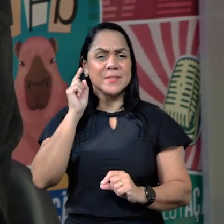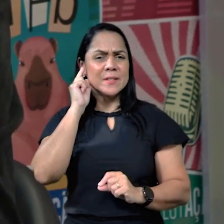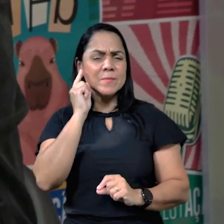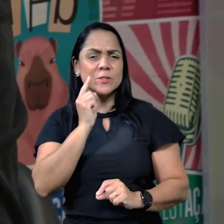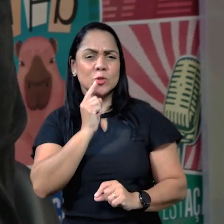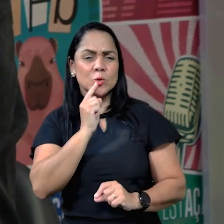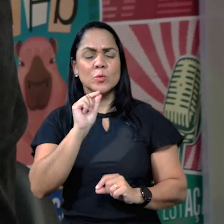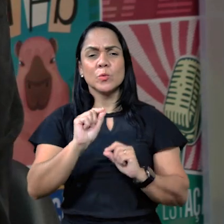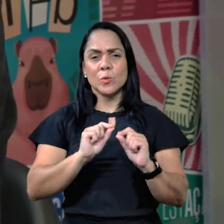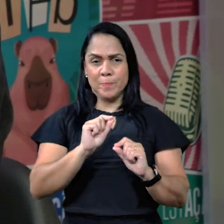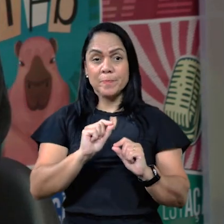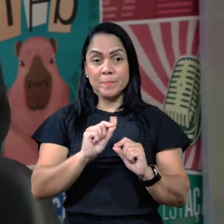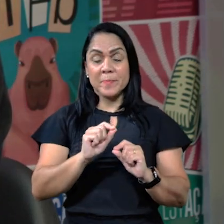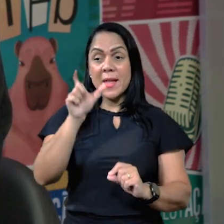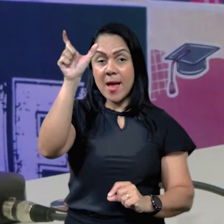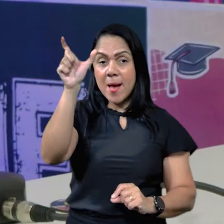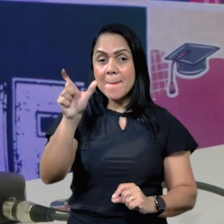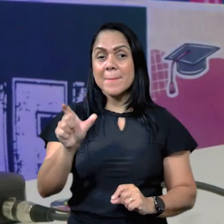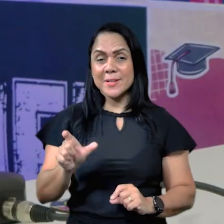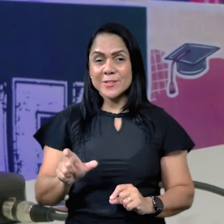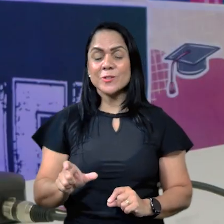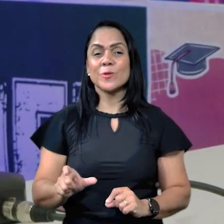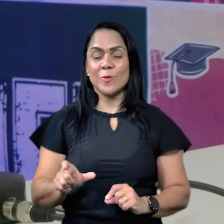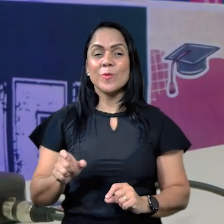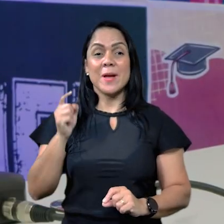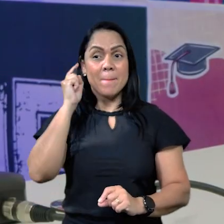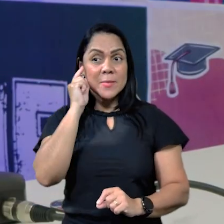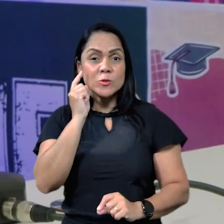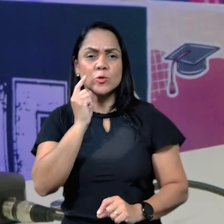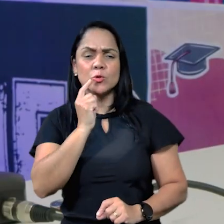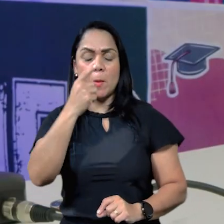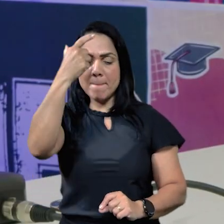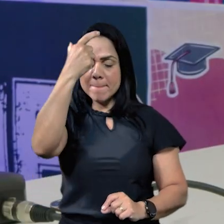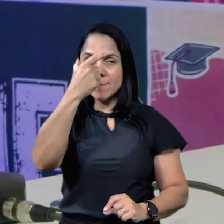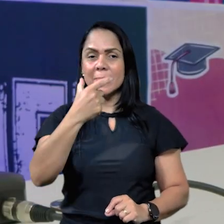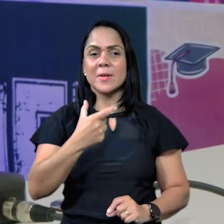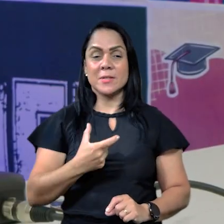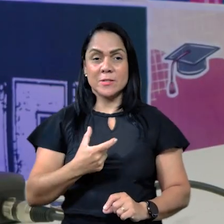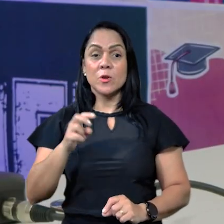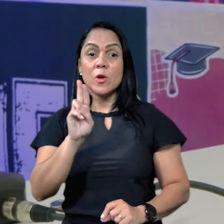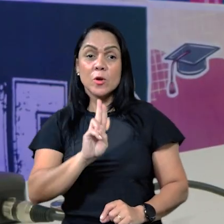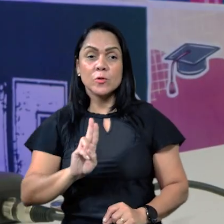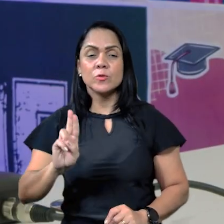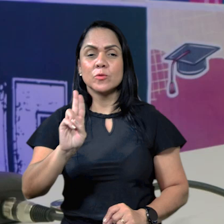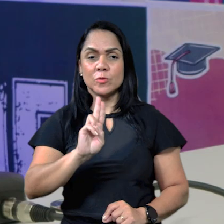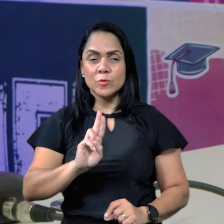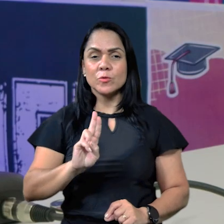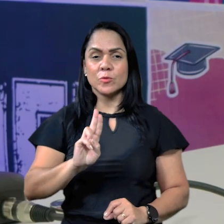que funciona? Eles se identificam como pessoa surda. Pessoa surda. Eles usam